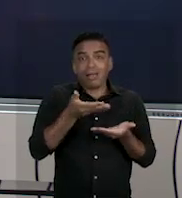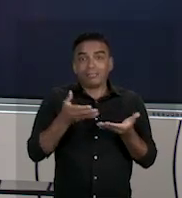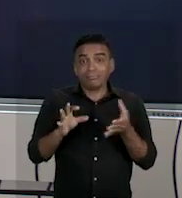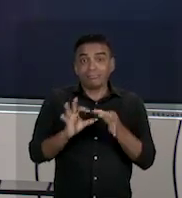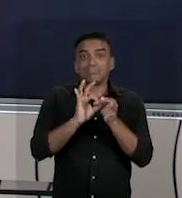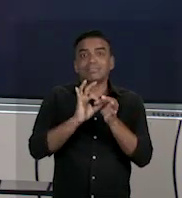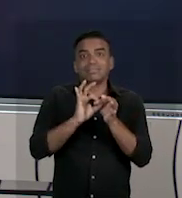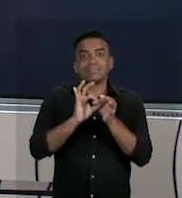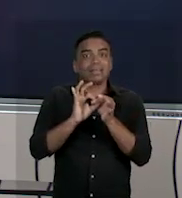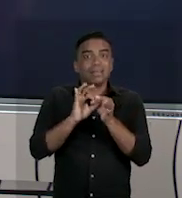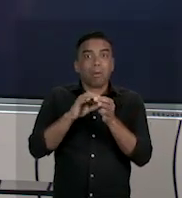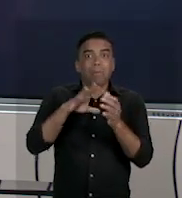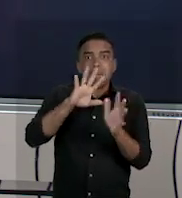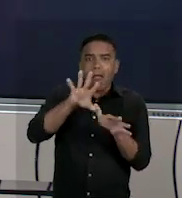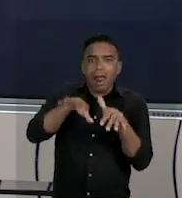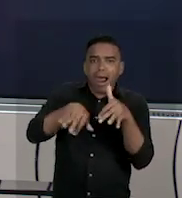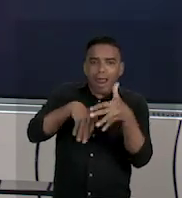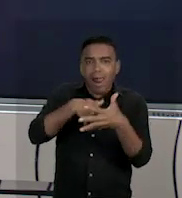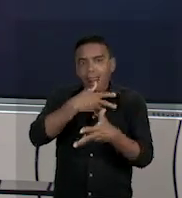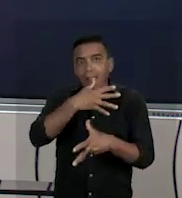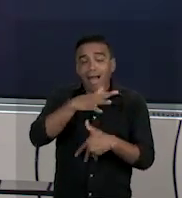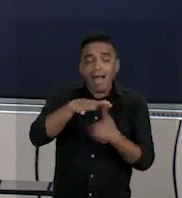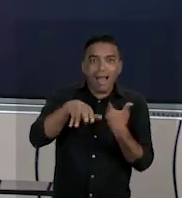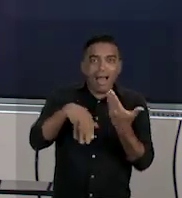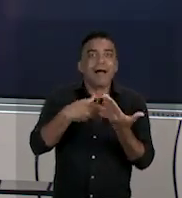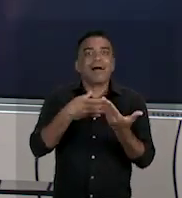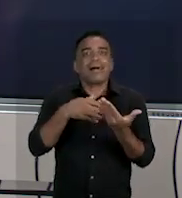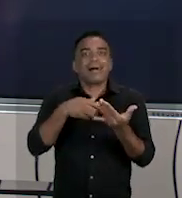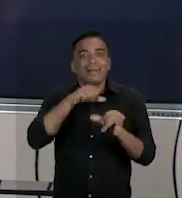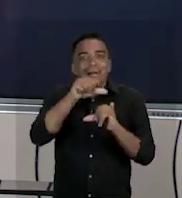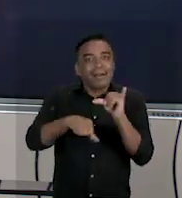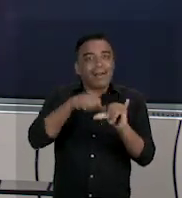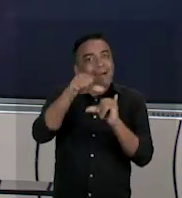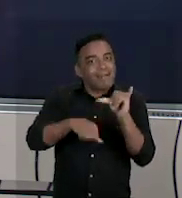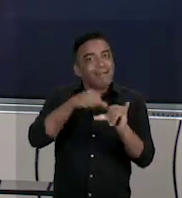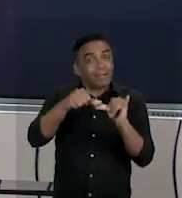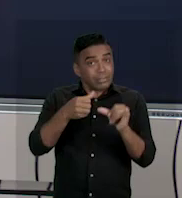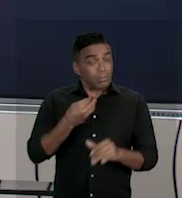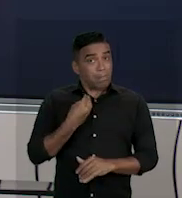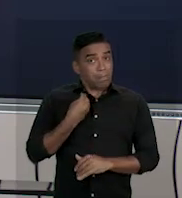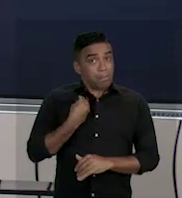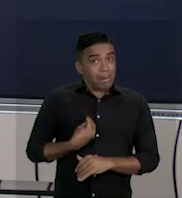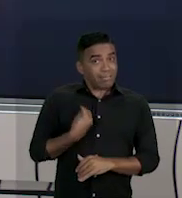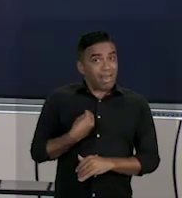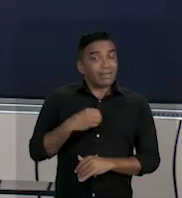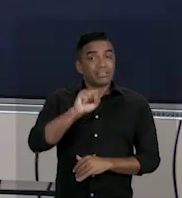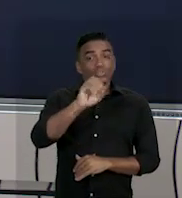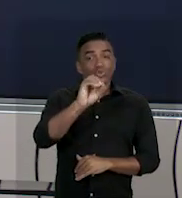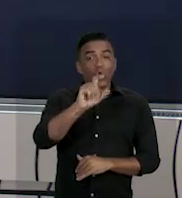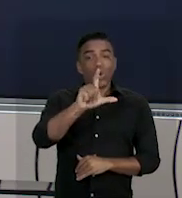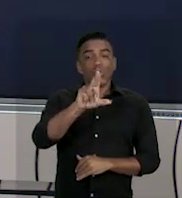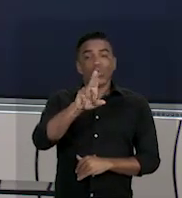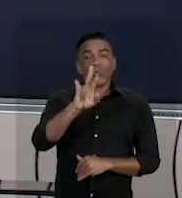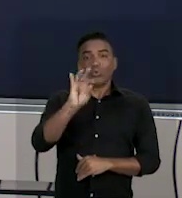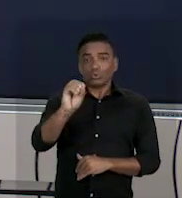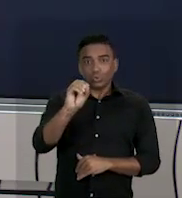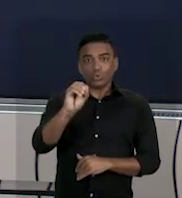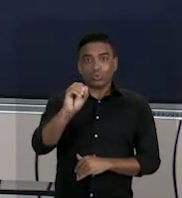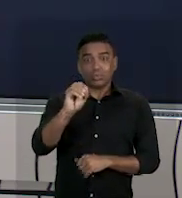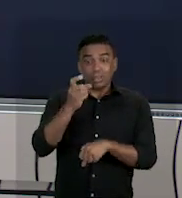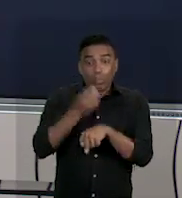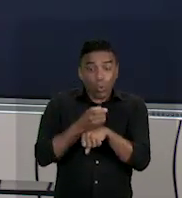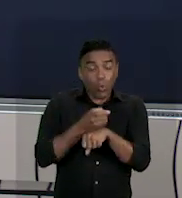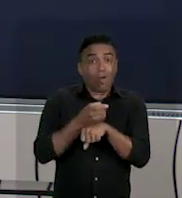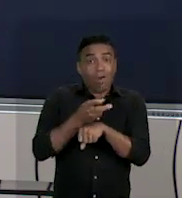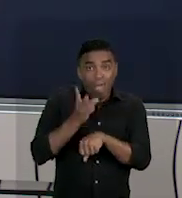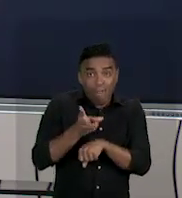uma desordem. Então, a presença do soluto dificulta o processo de solidificação. E isso